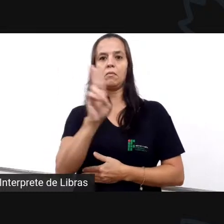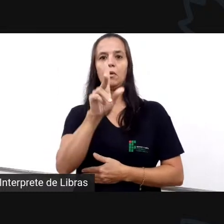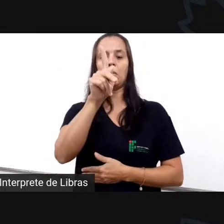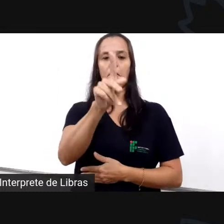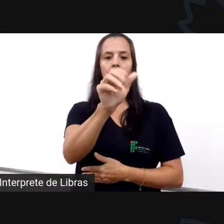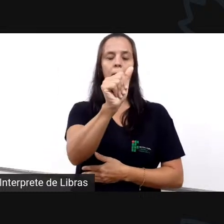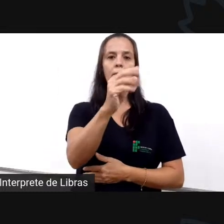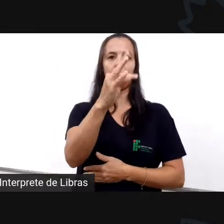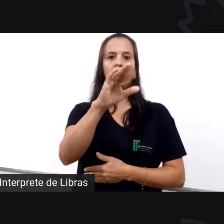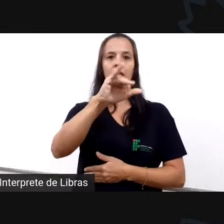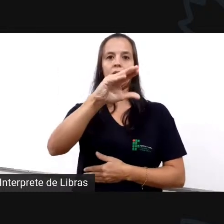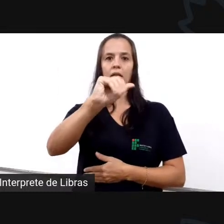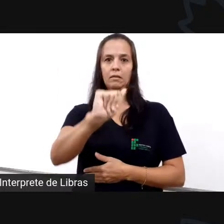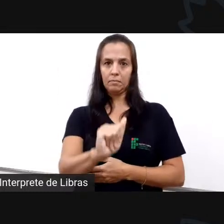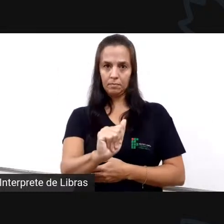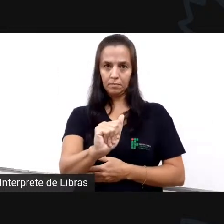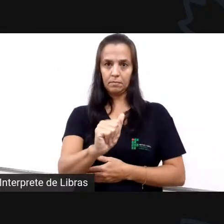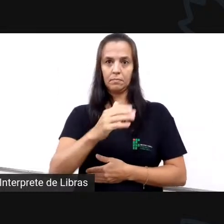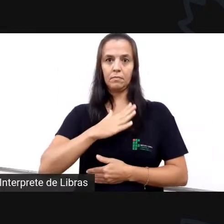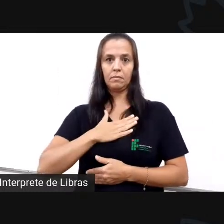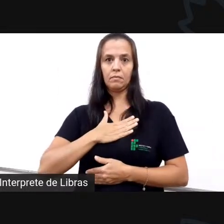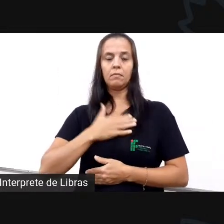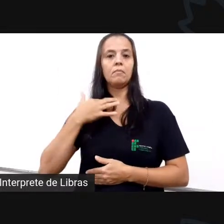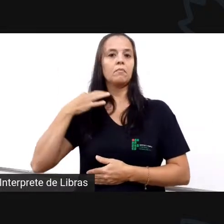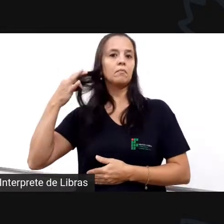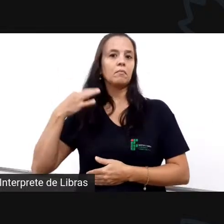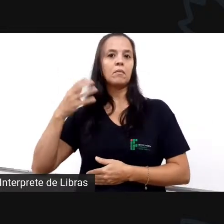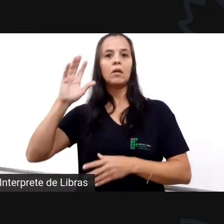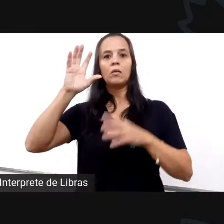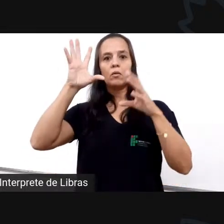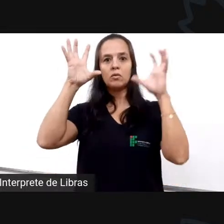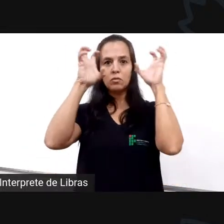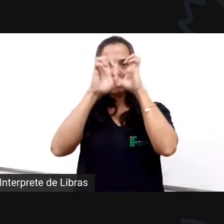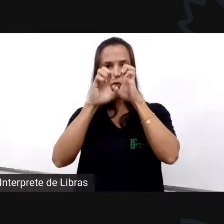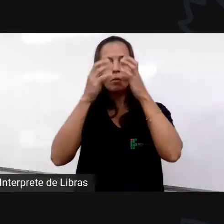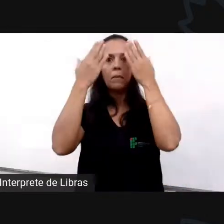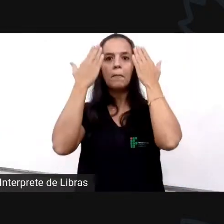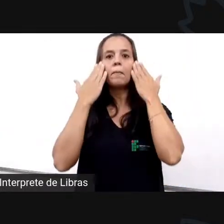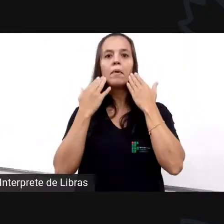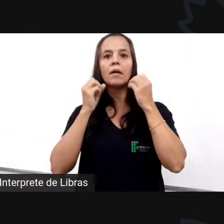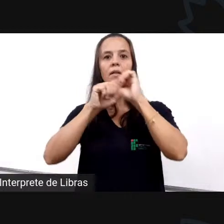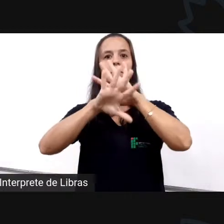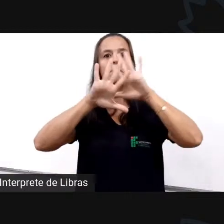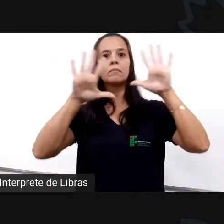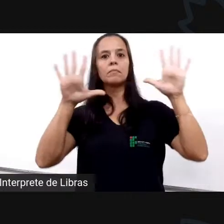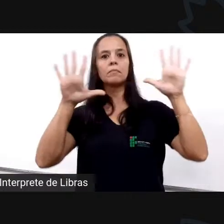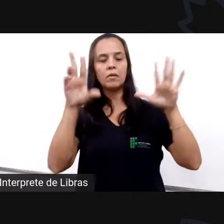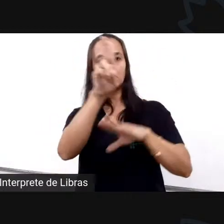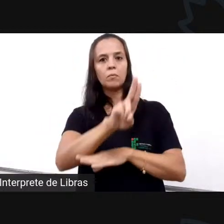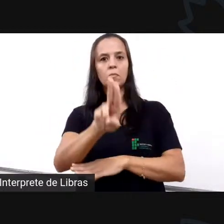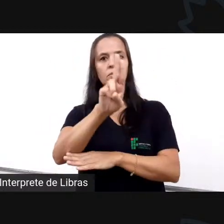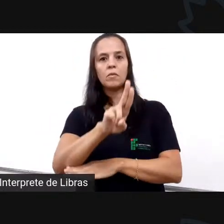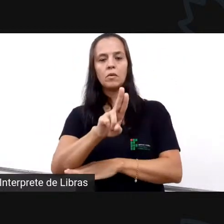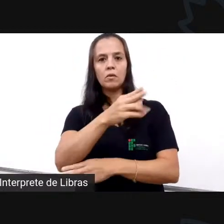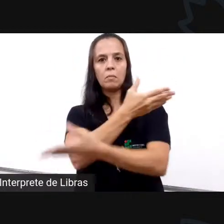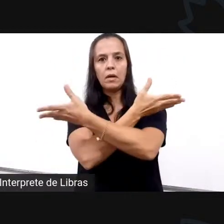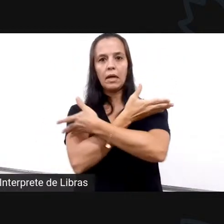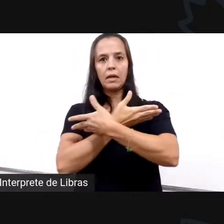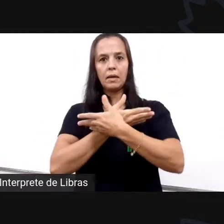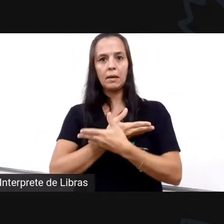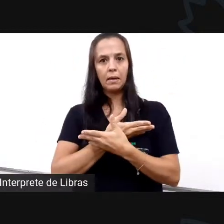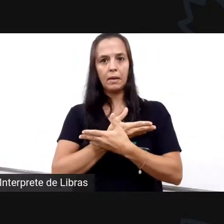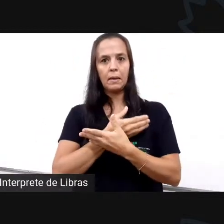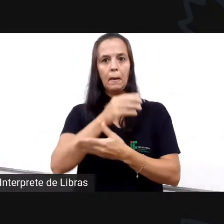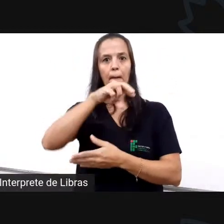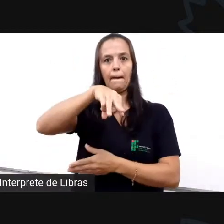Zierski Moraes, tenho cabelos escuros, pele clara, estou vestindo uma camisa na cor